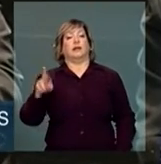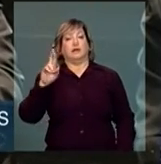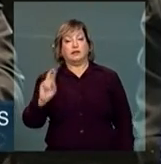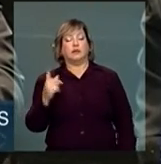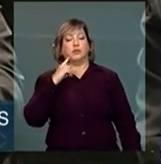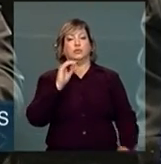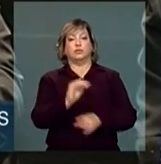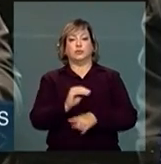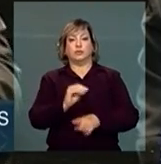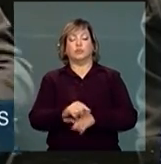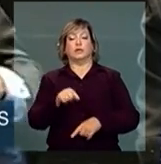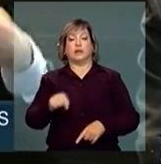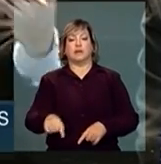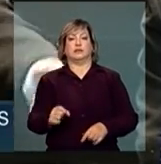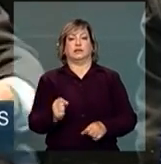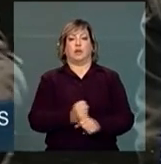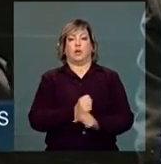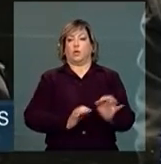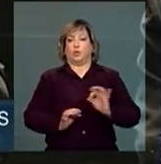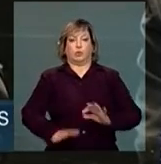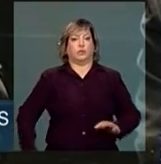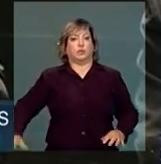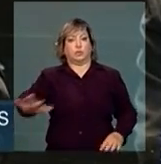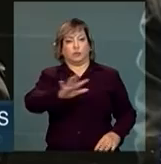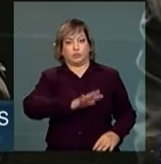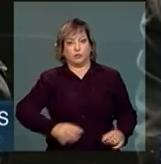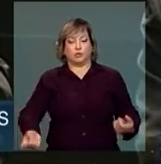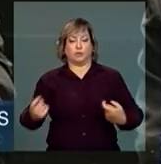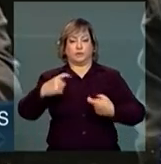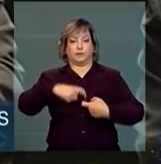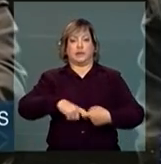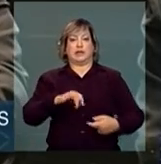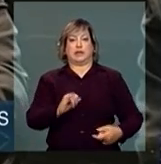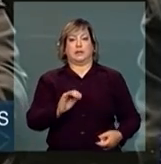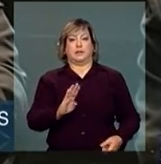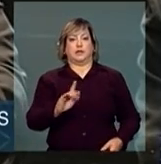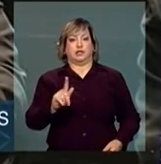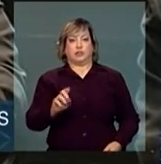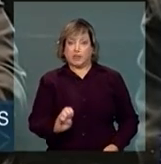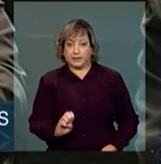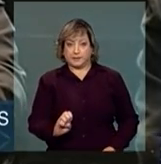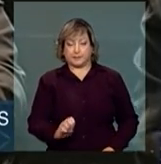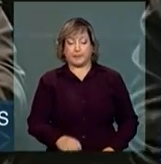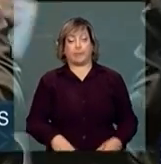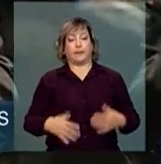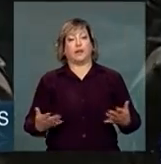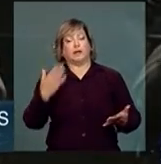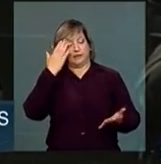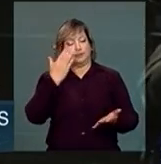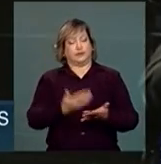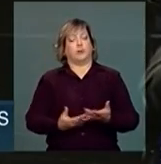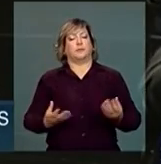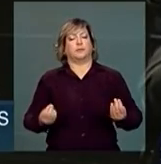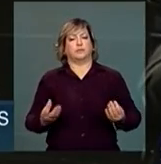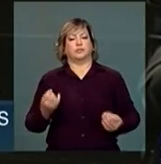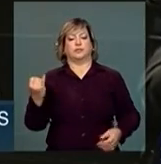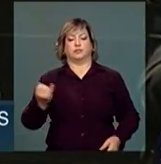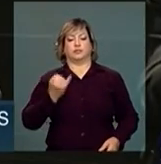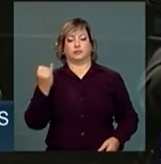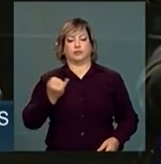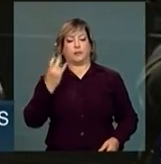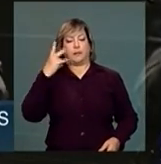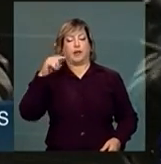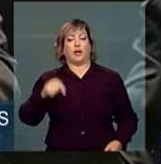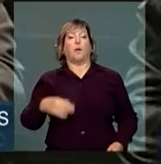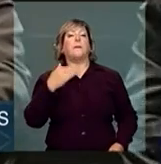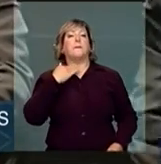manutenção dessa infraestrutura em parceria com o IBGE. Então, acreditamos que vai ser muito importante para o